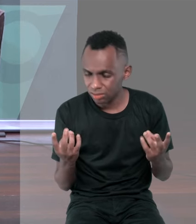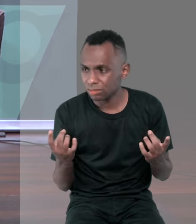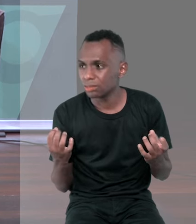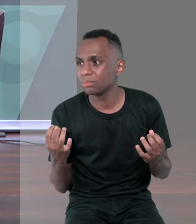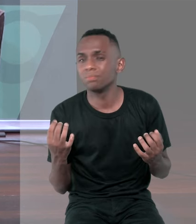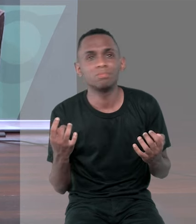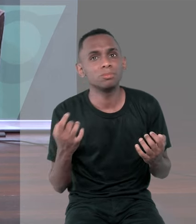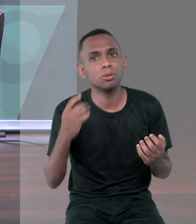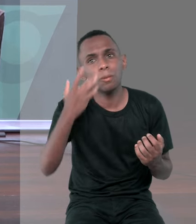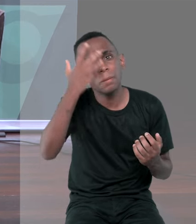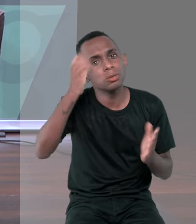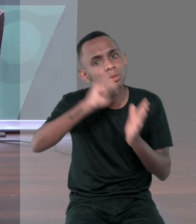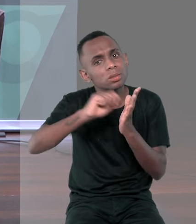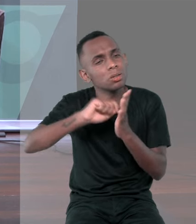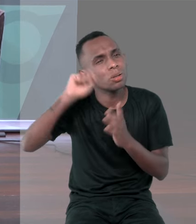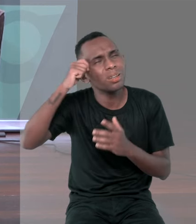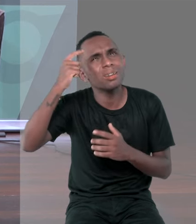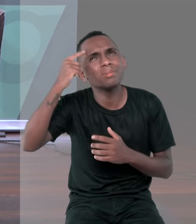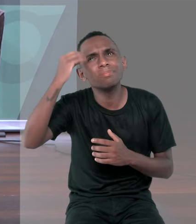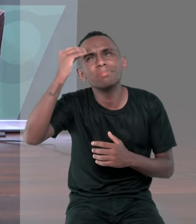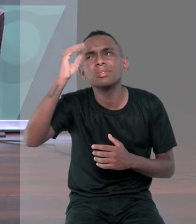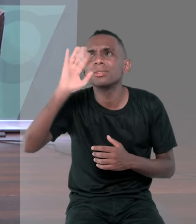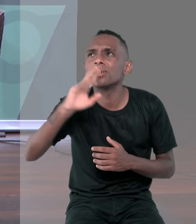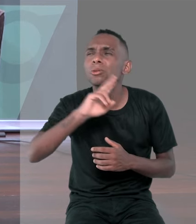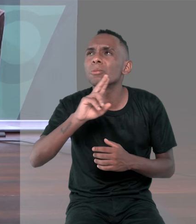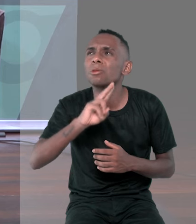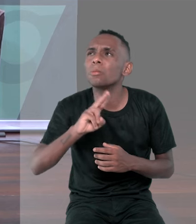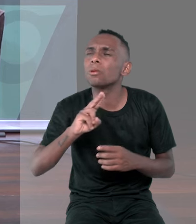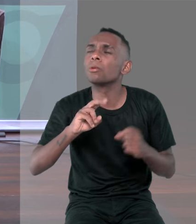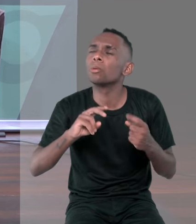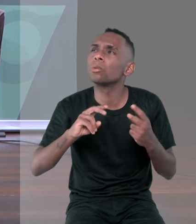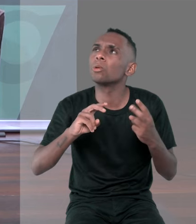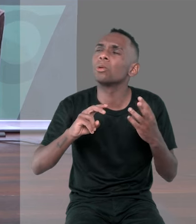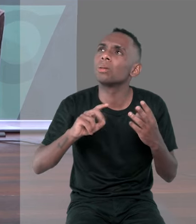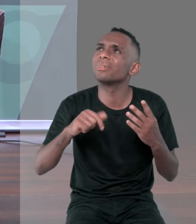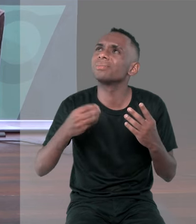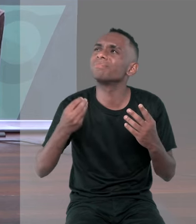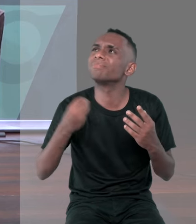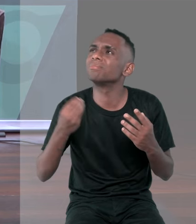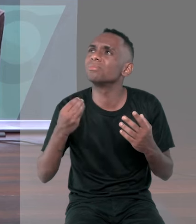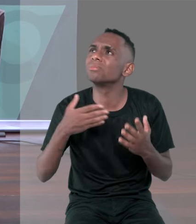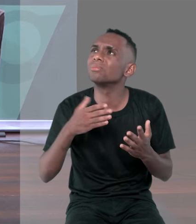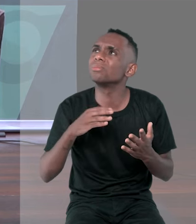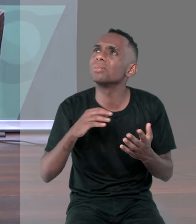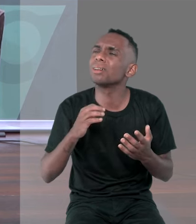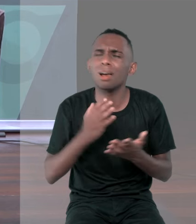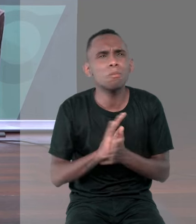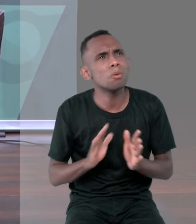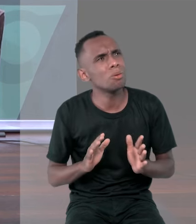com escritores negros na nossa cabeça. Assim, né? Então a gente vai contando, daqui a pouco, opa, acabou.